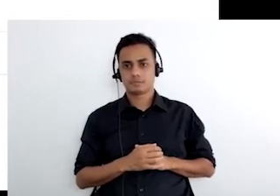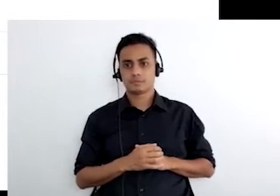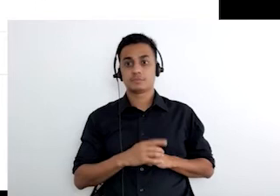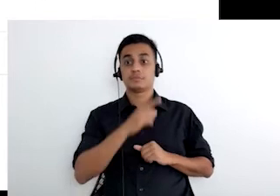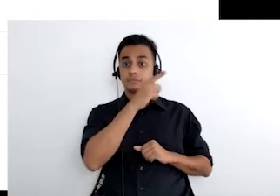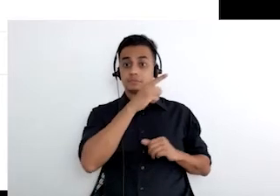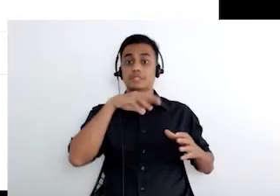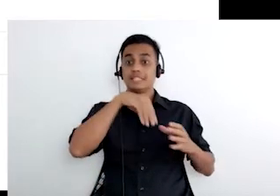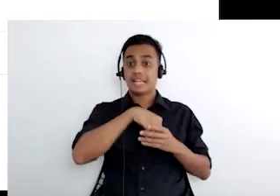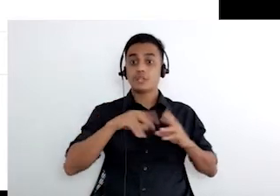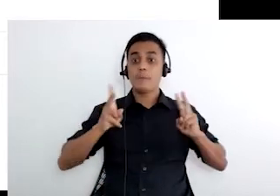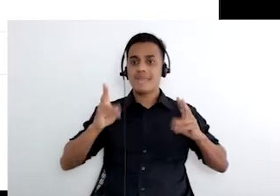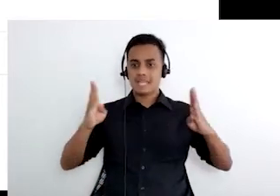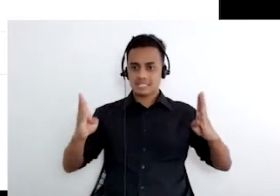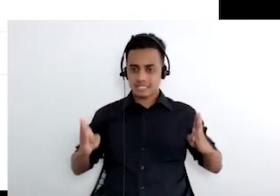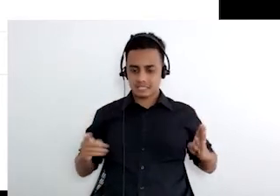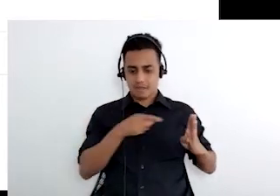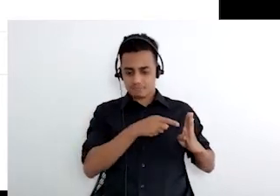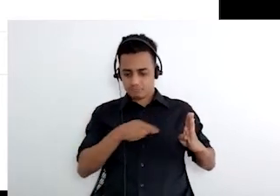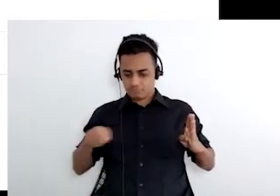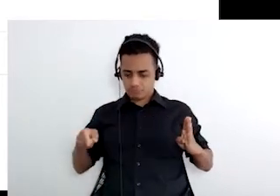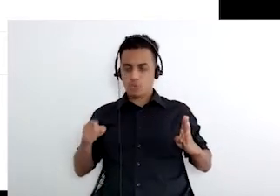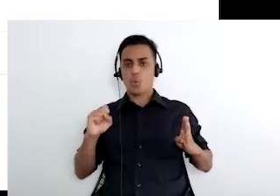uma oitava só, tá? Não mais que isso.